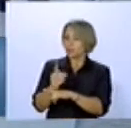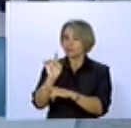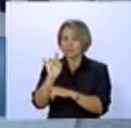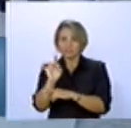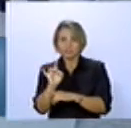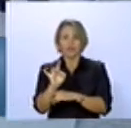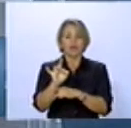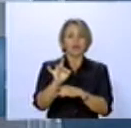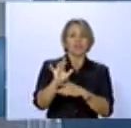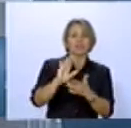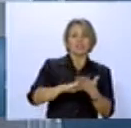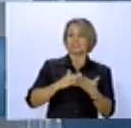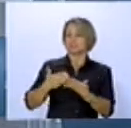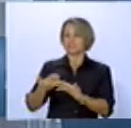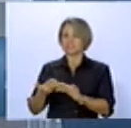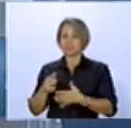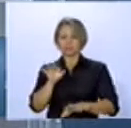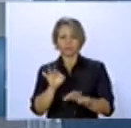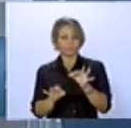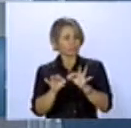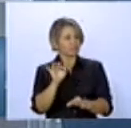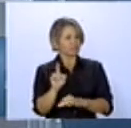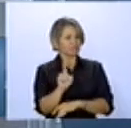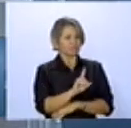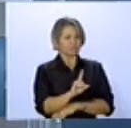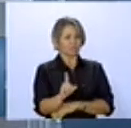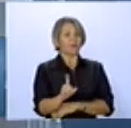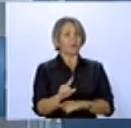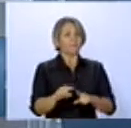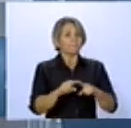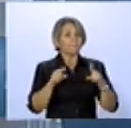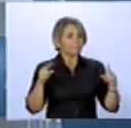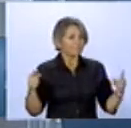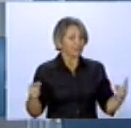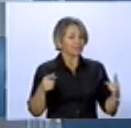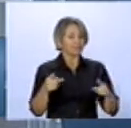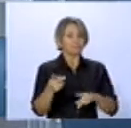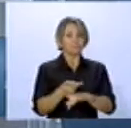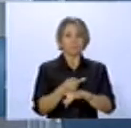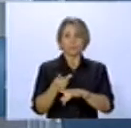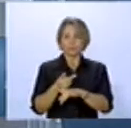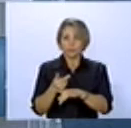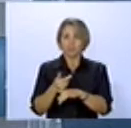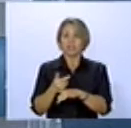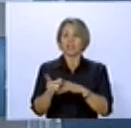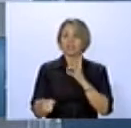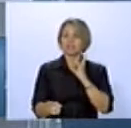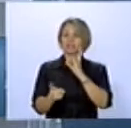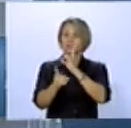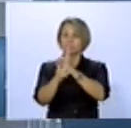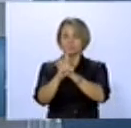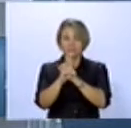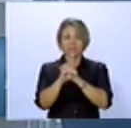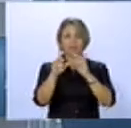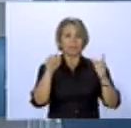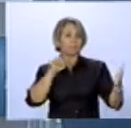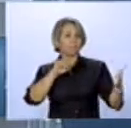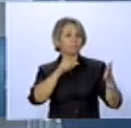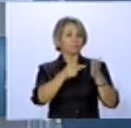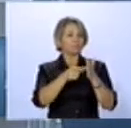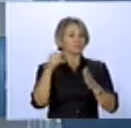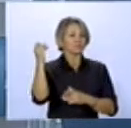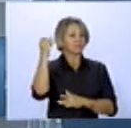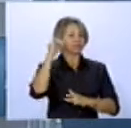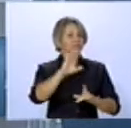interpretações jurídica dos textos legais mas sim trazer para discussão pontos relevantes na visão da